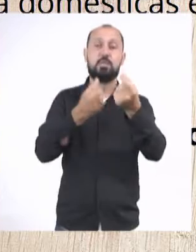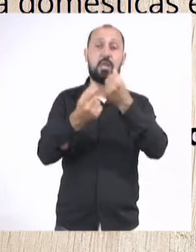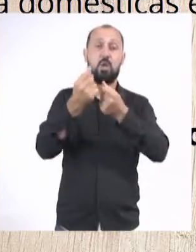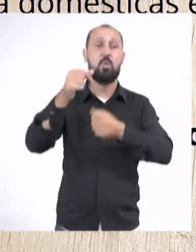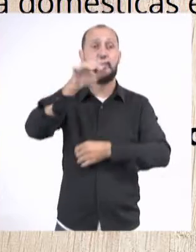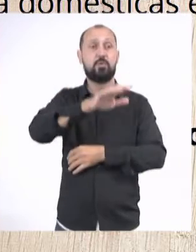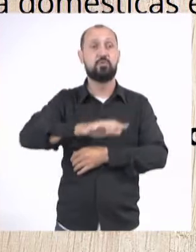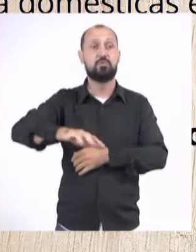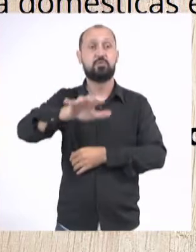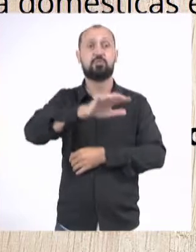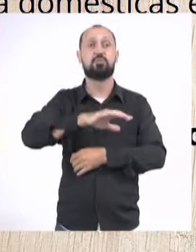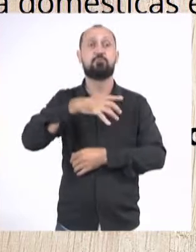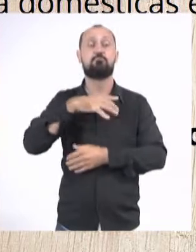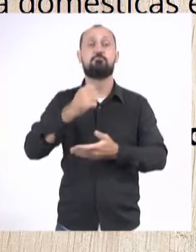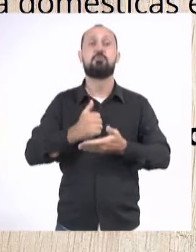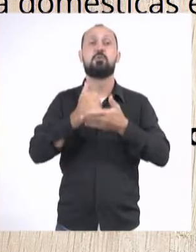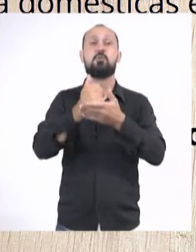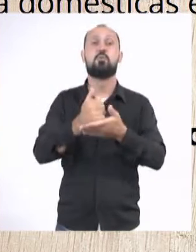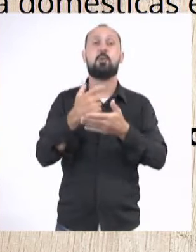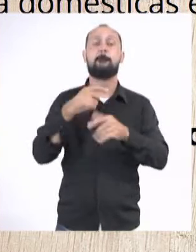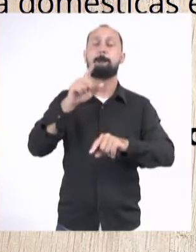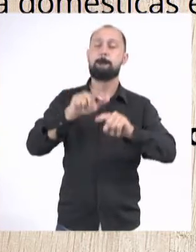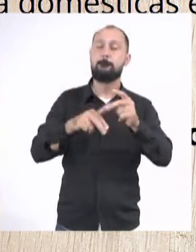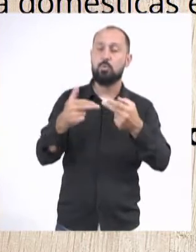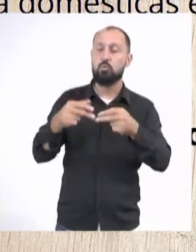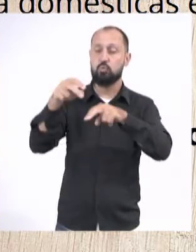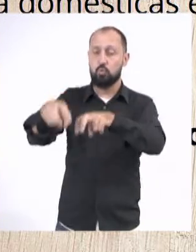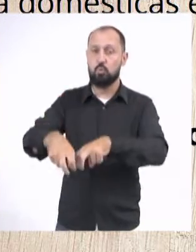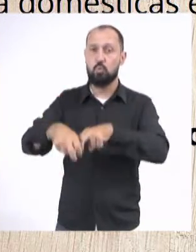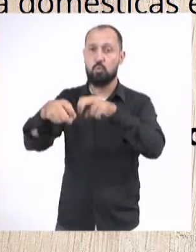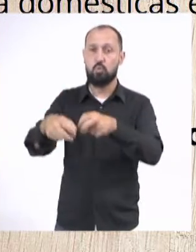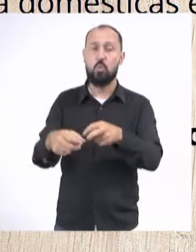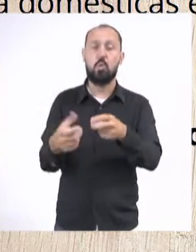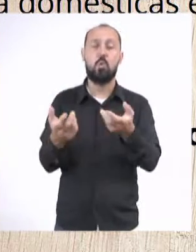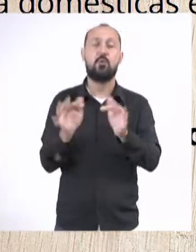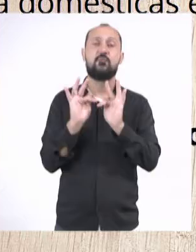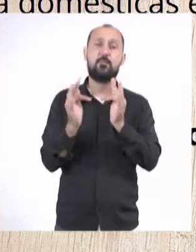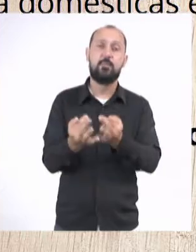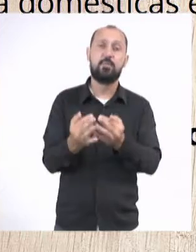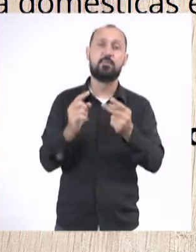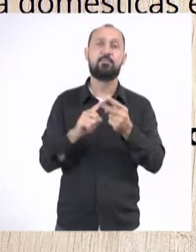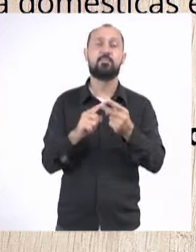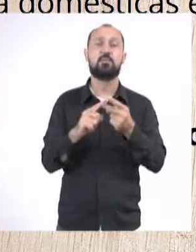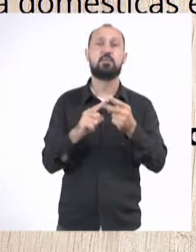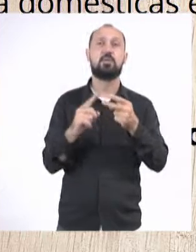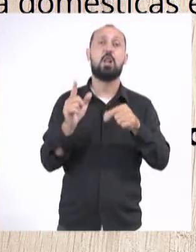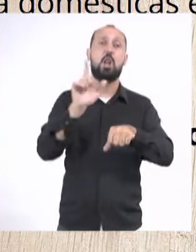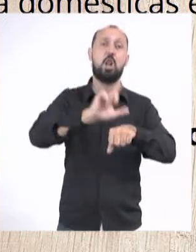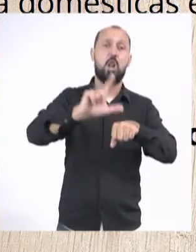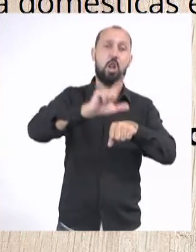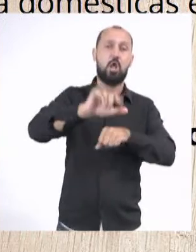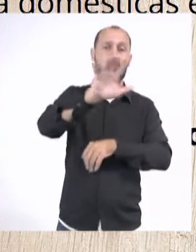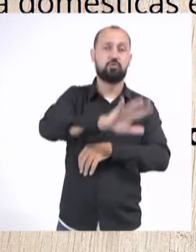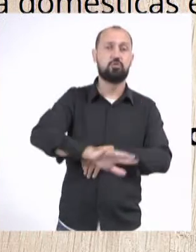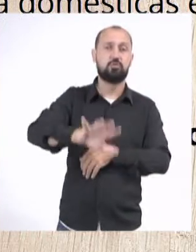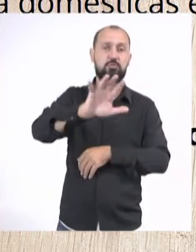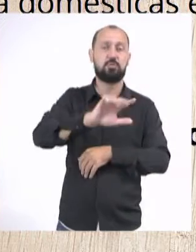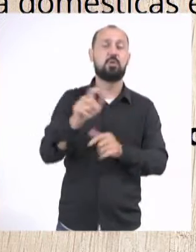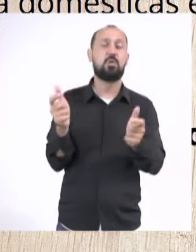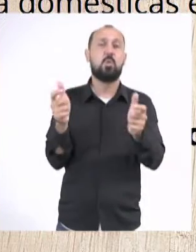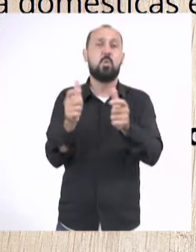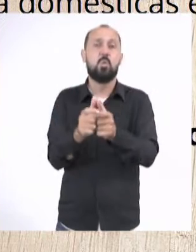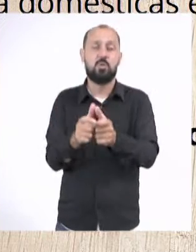economia local, ela beneficia pequenos produtores, ela beneficia comerciantes locais, além de